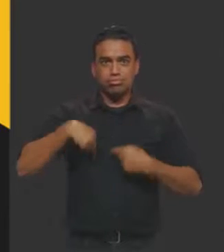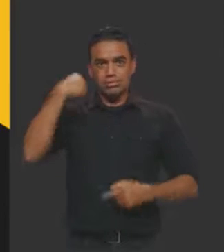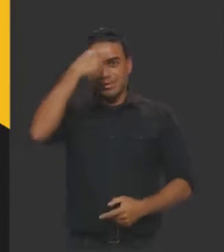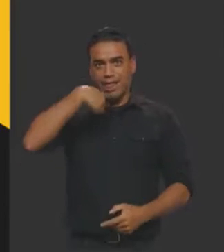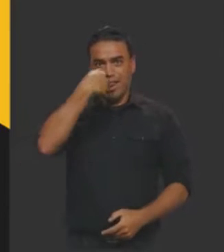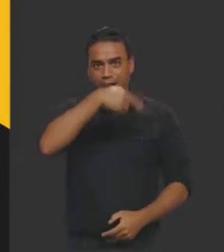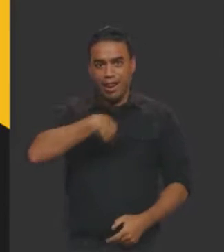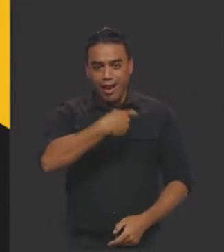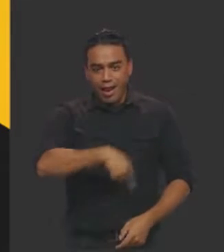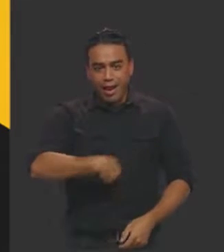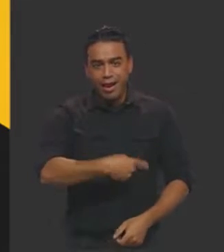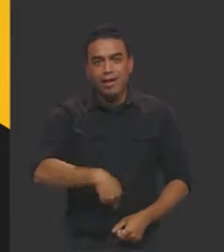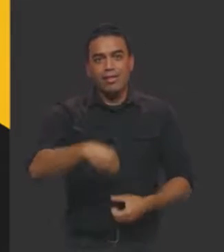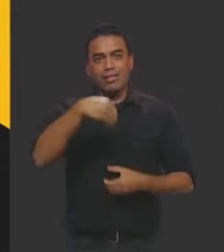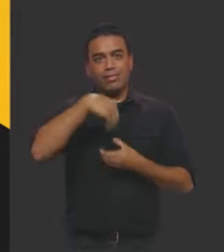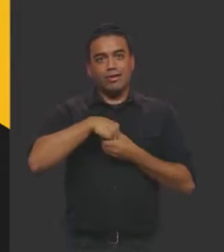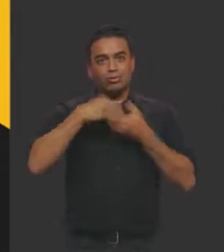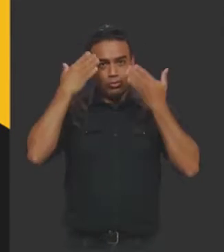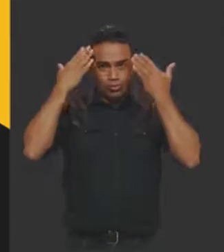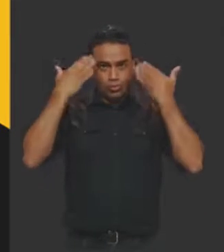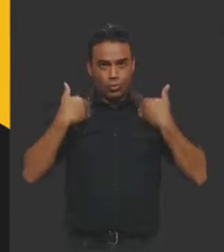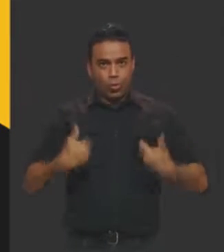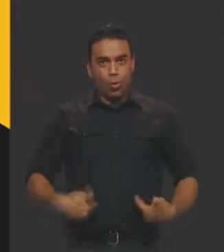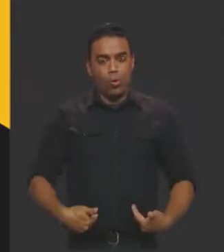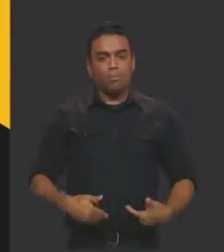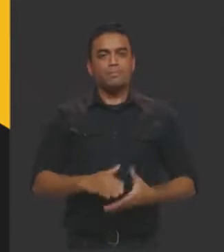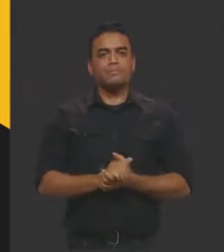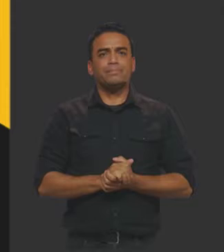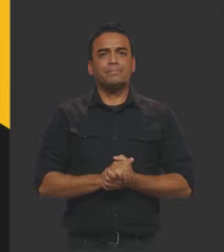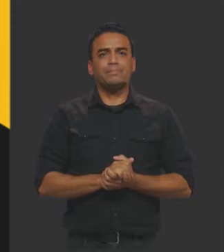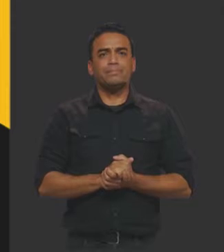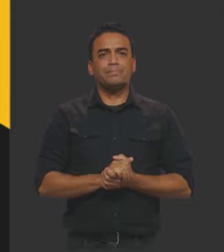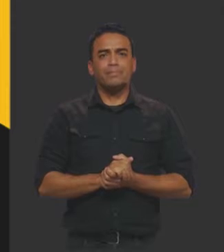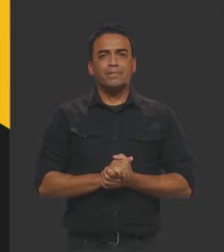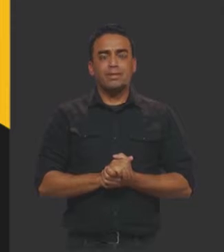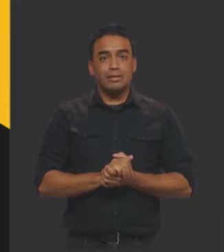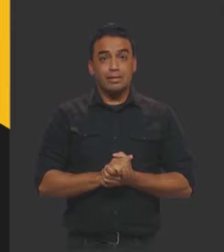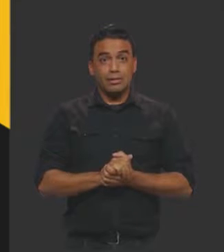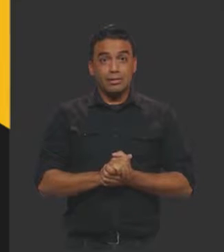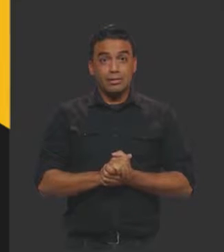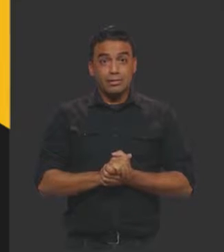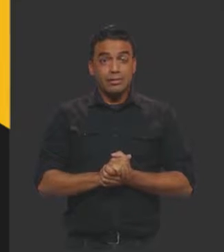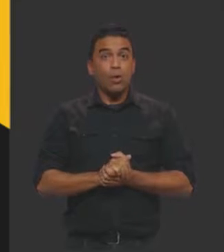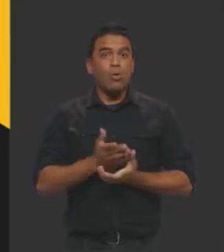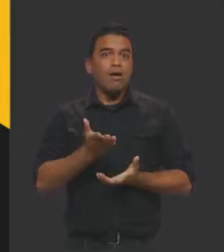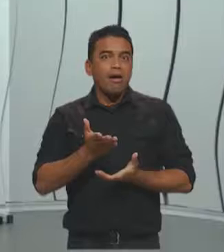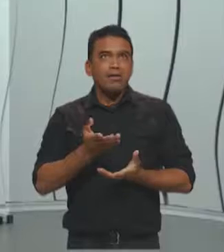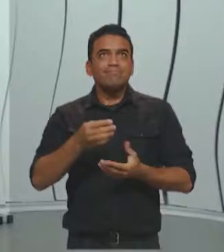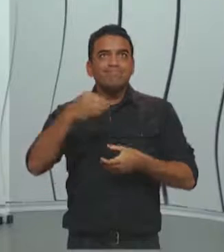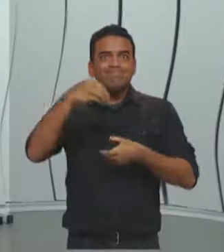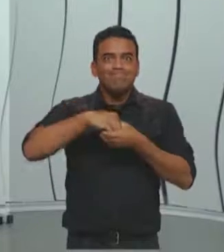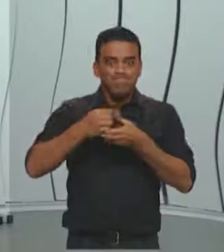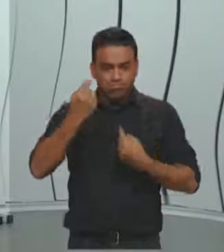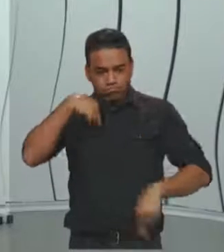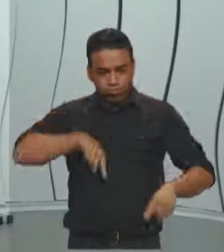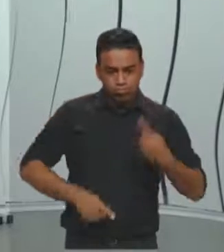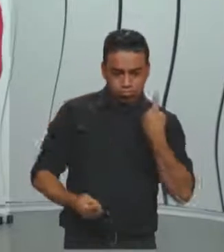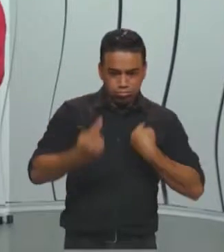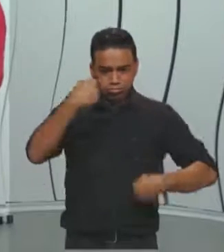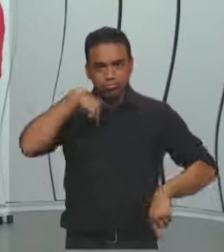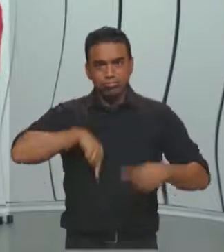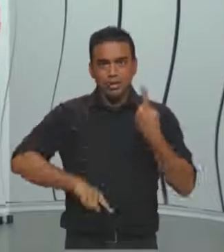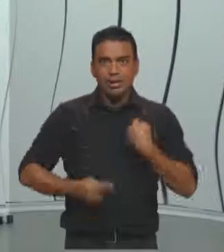gente saber que esse sistema circulatório, ele age graças